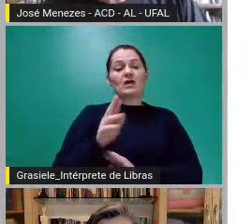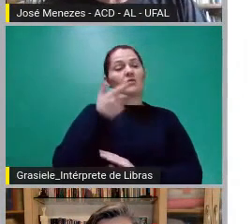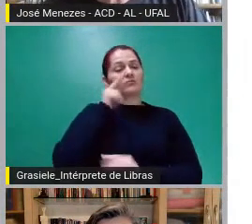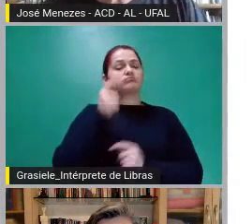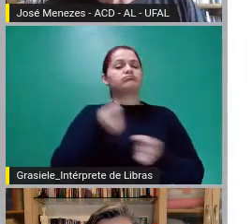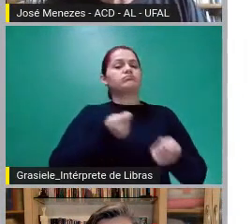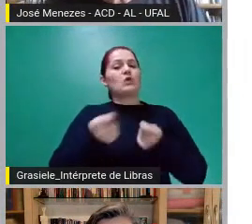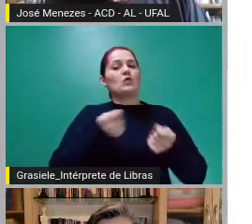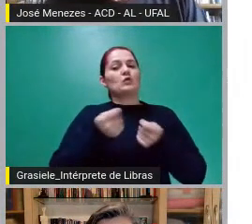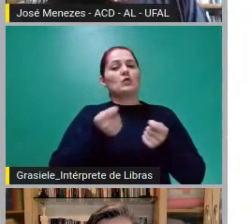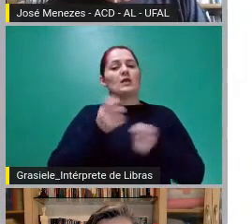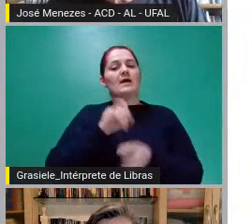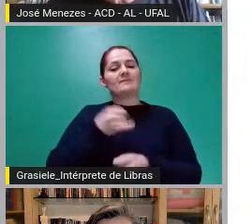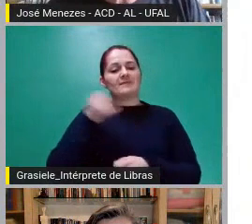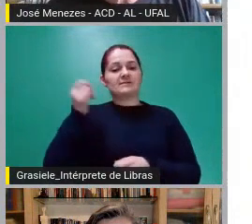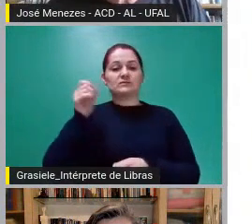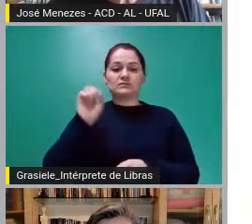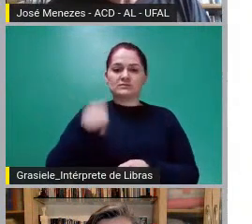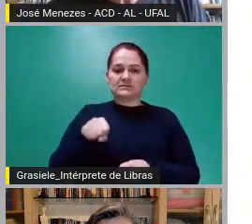ele não consegue controlar